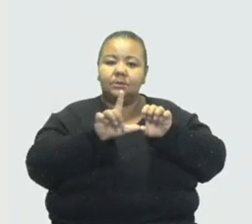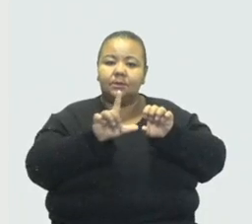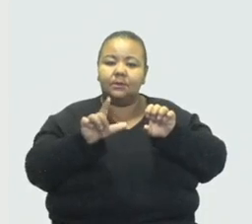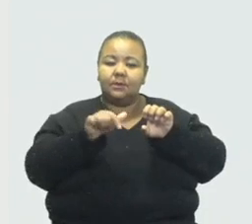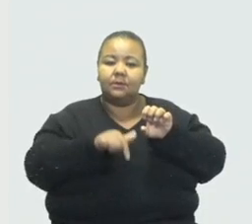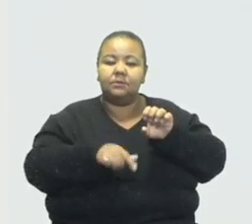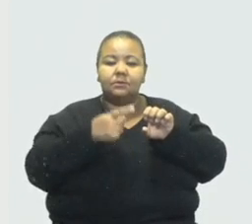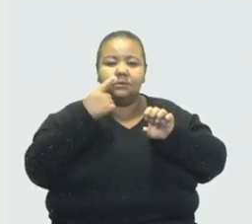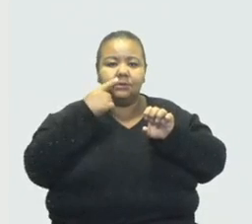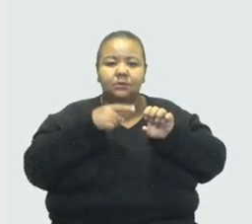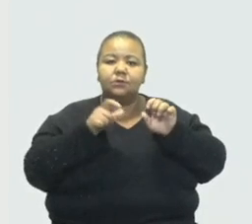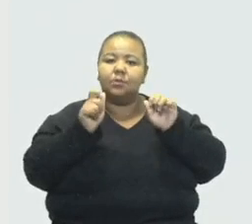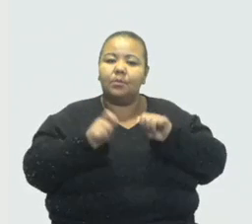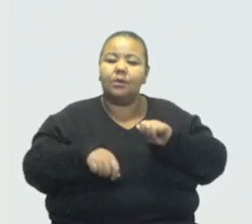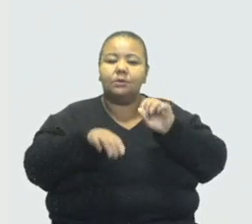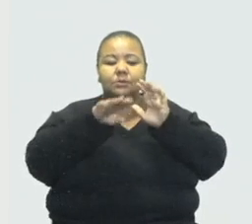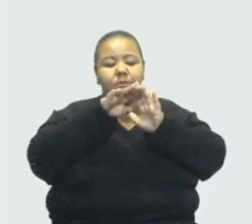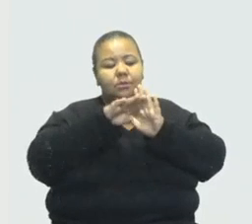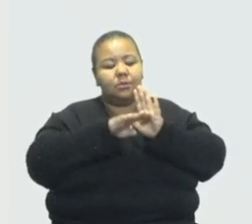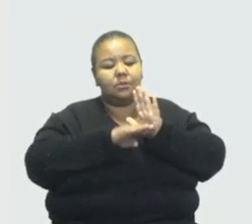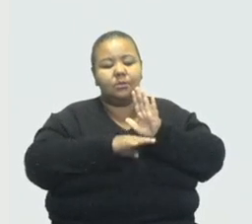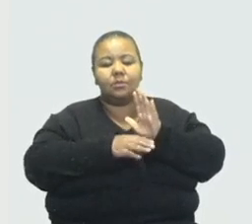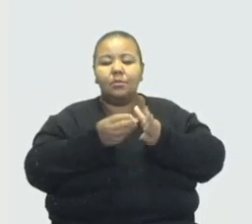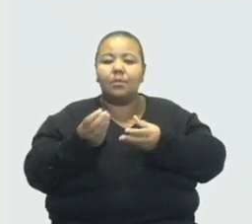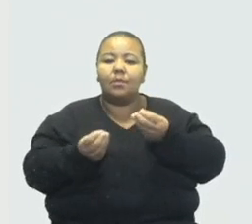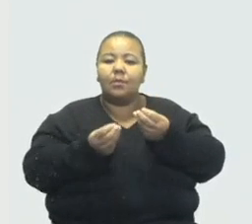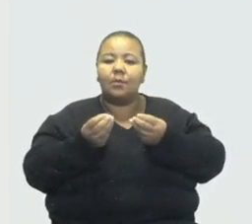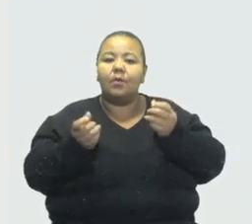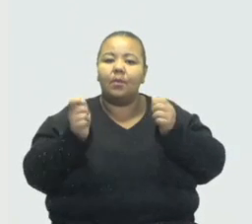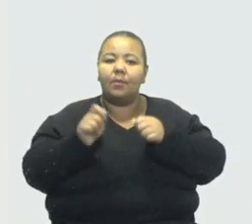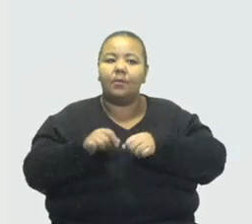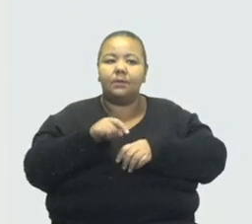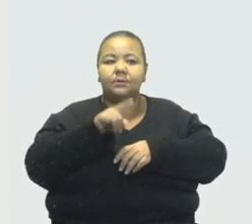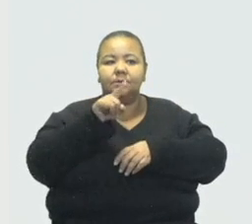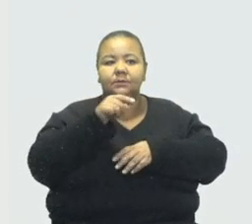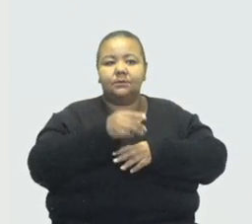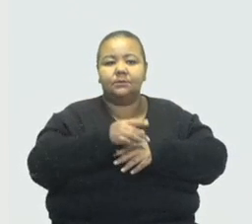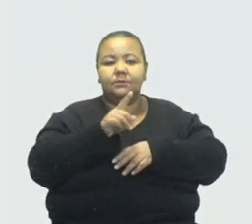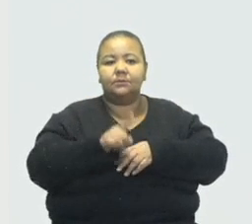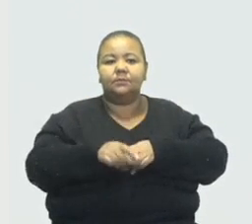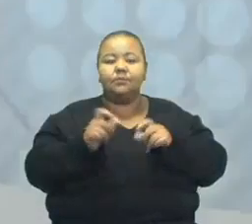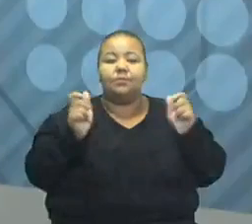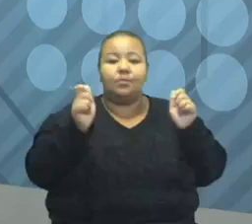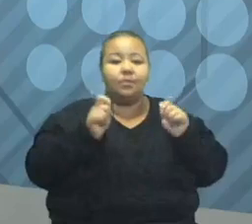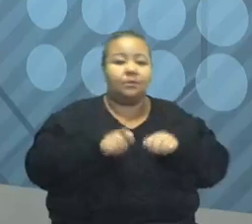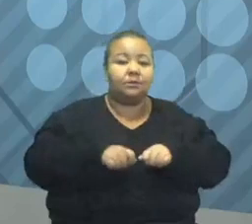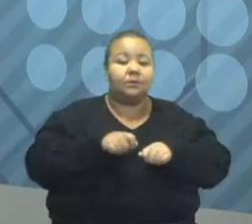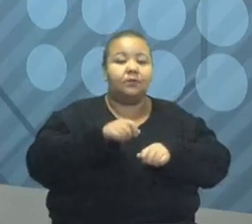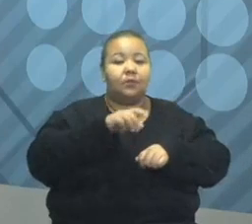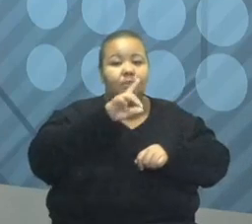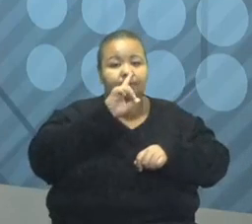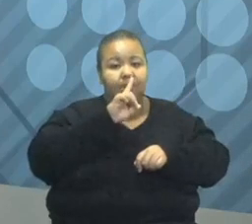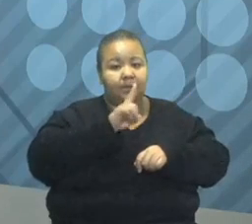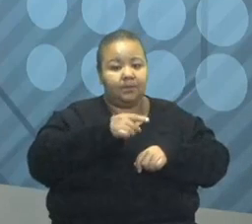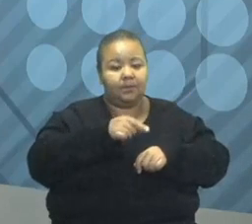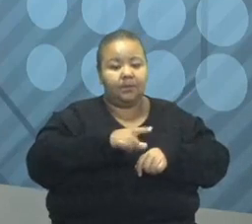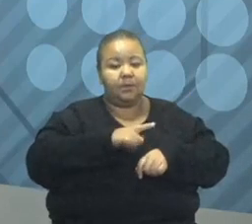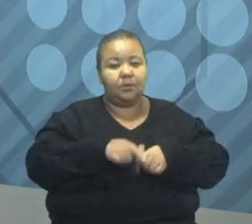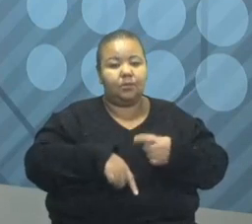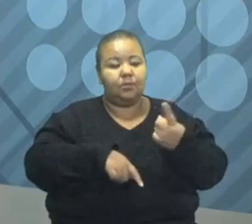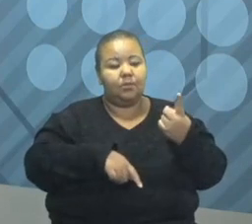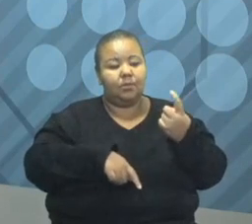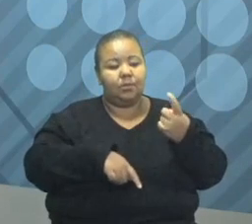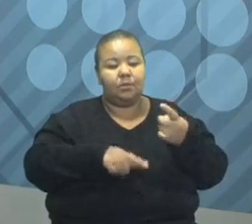que como eles podem ser classificados, ou seja, ele pode ser classificado em possível e determinado, quando ele possui uma